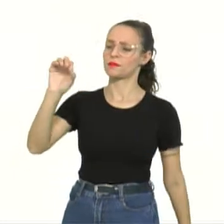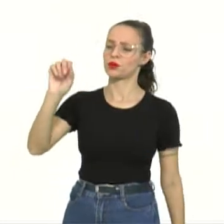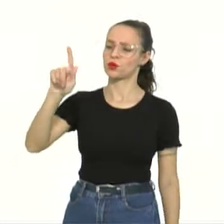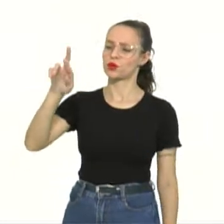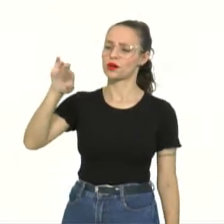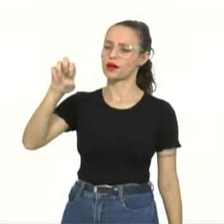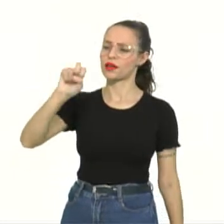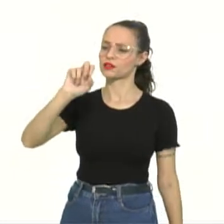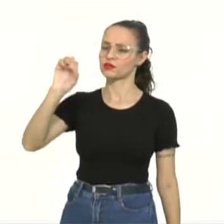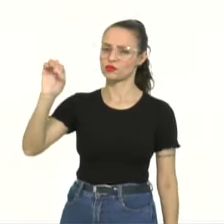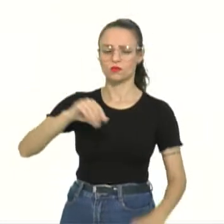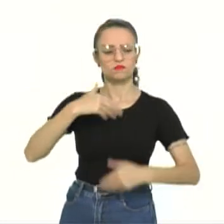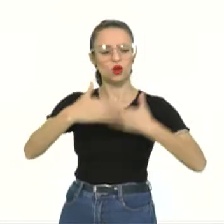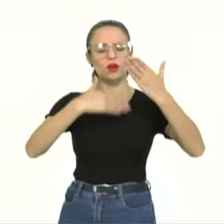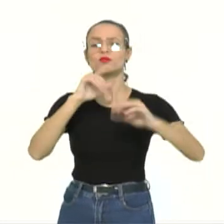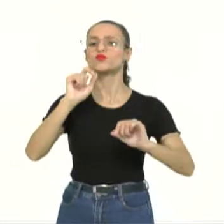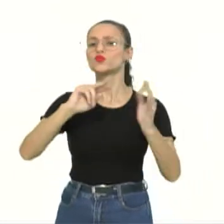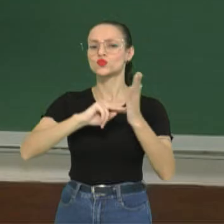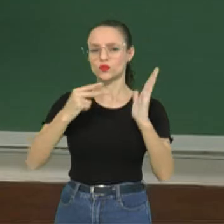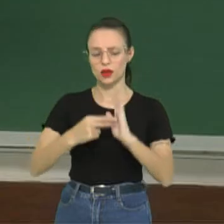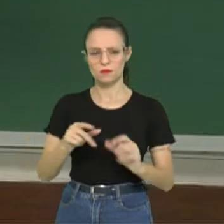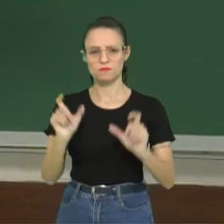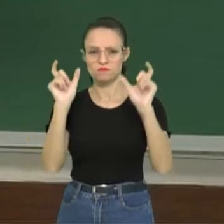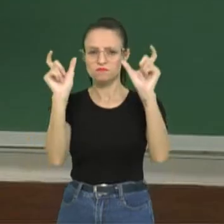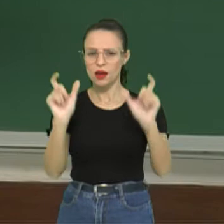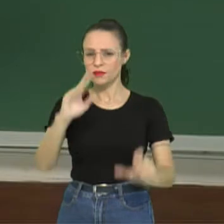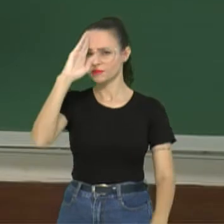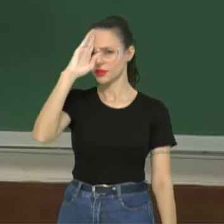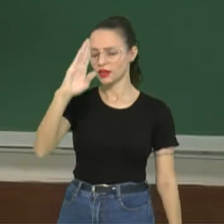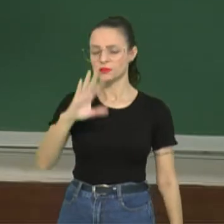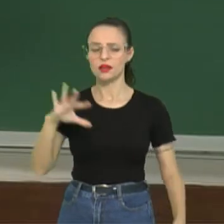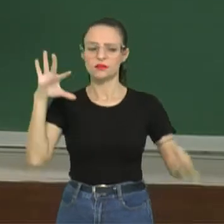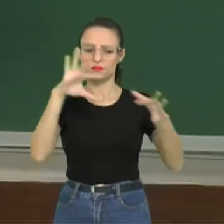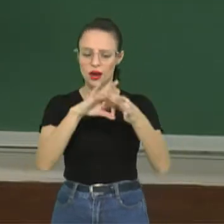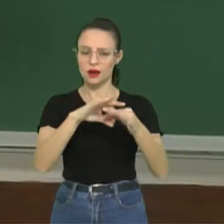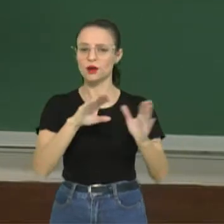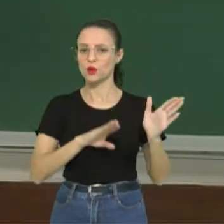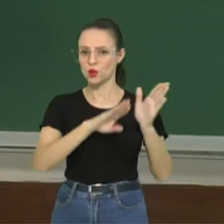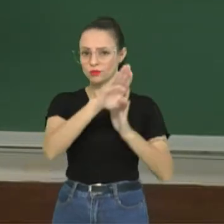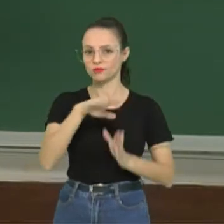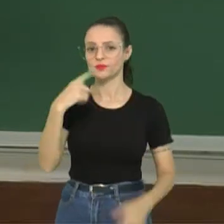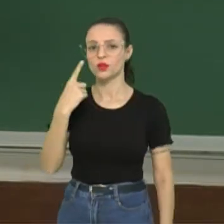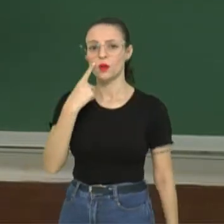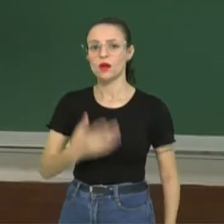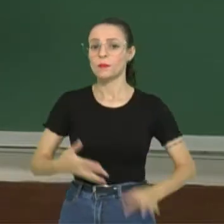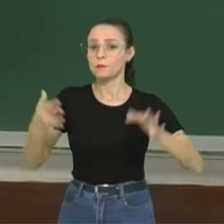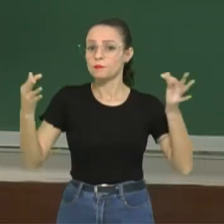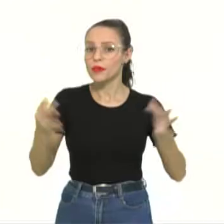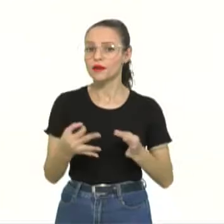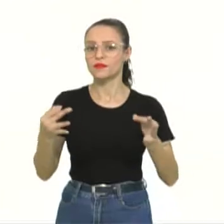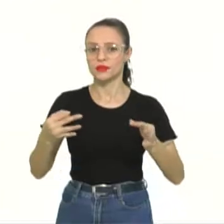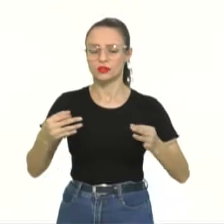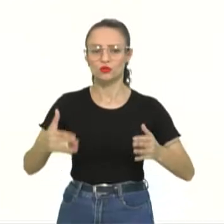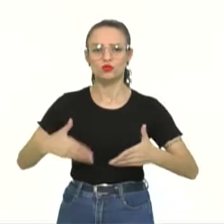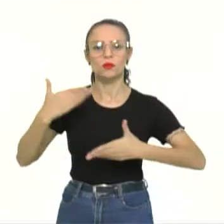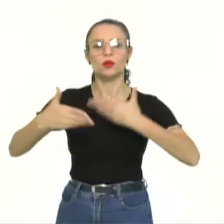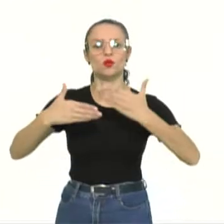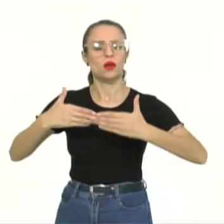gente vai ter aqui algumas palavras sabem que nos remetem a essa idéia aperfeiçoamento